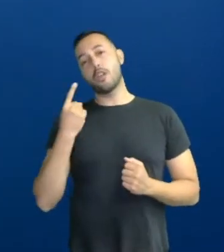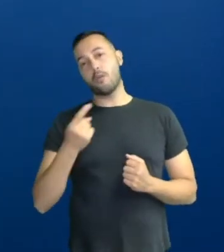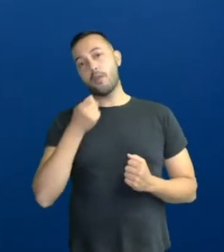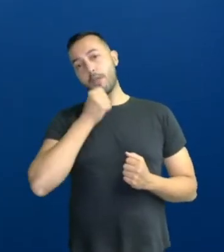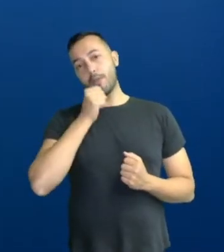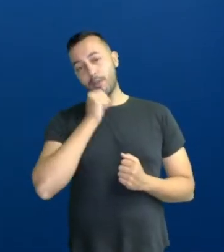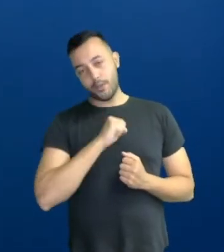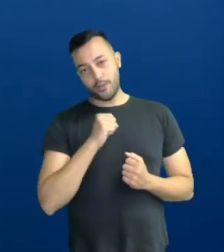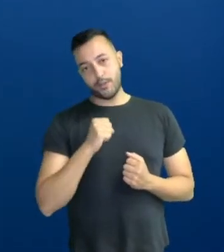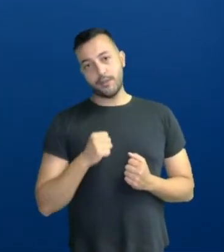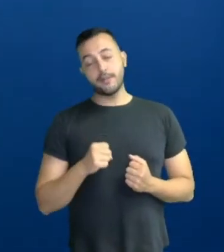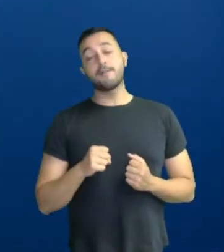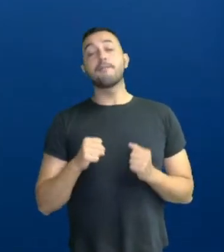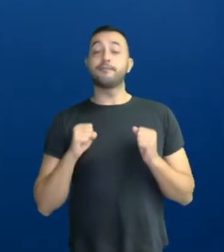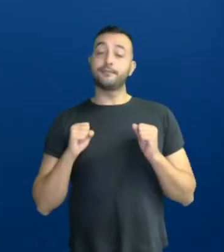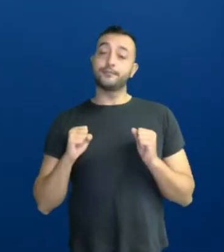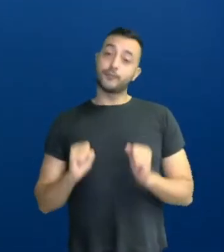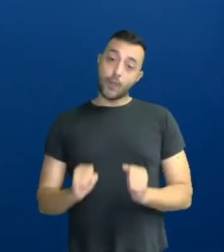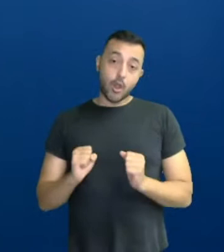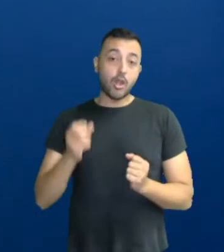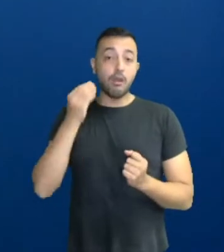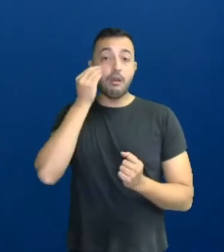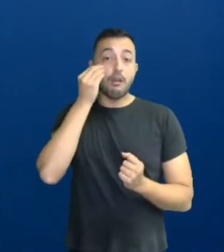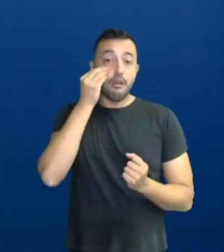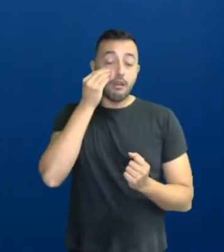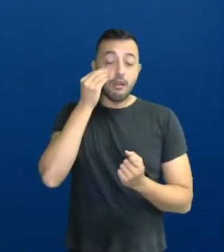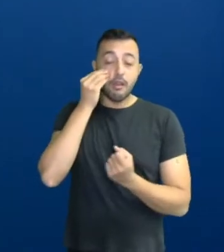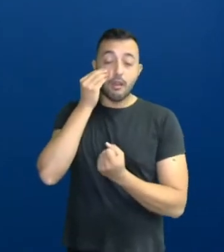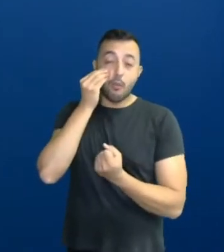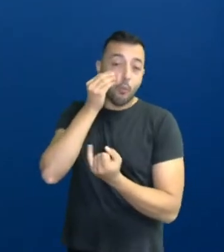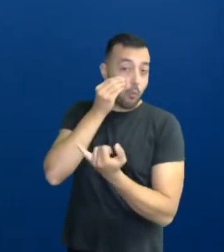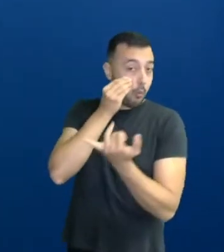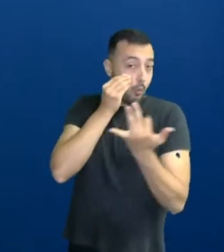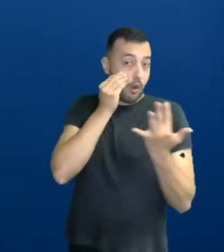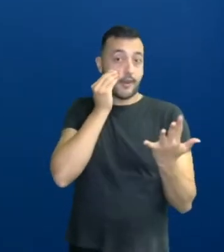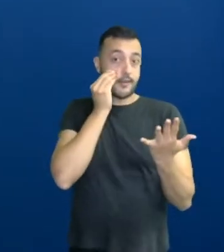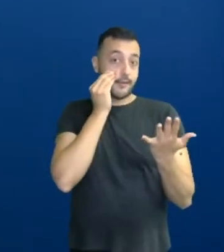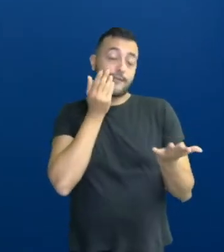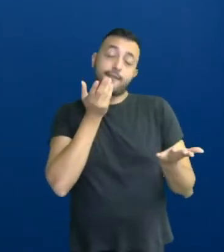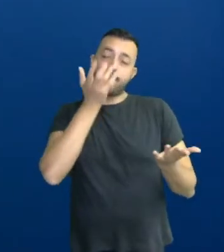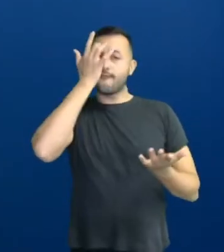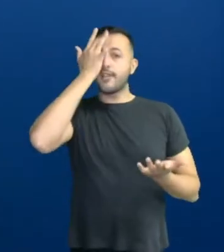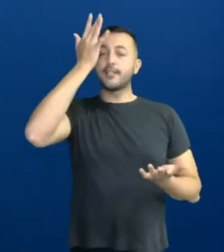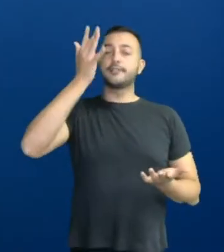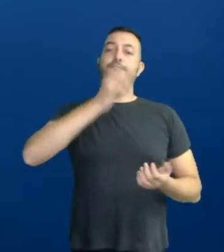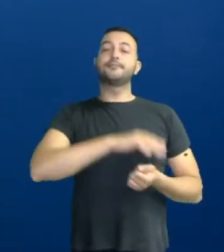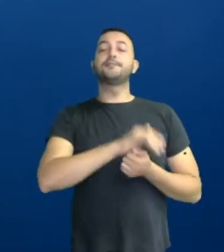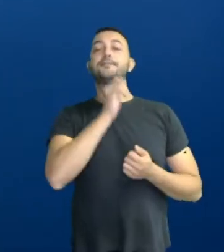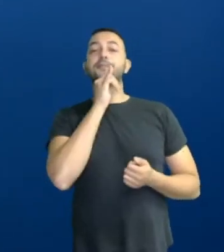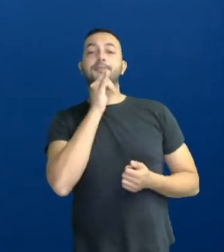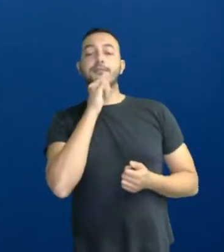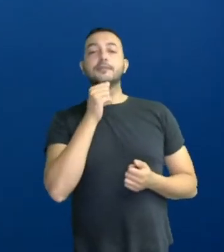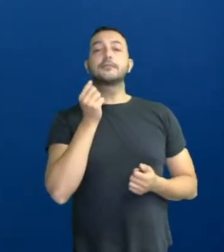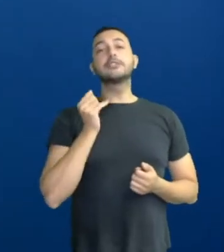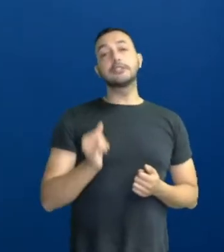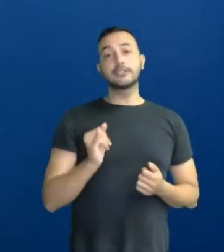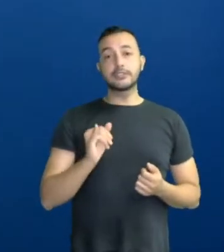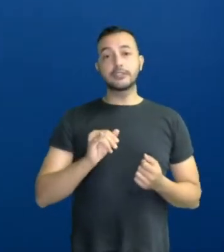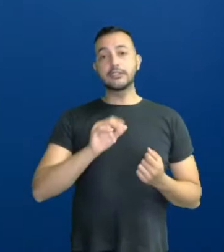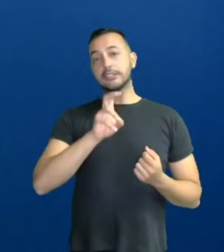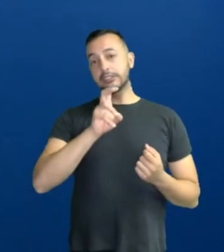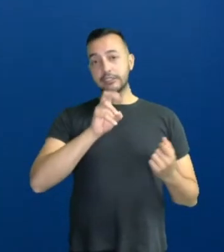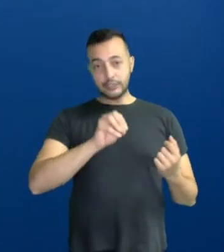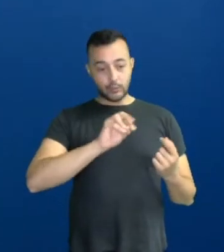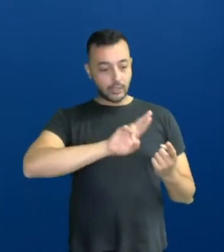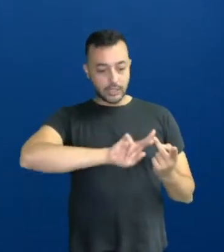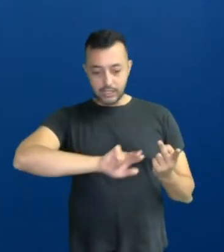bola, tá? Então, você vai ter quantas possibilidades possíveis? Muito fácil, né? Um exemplo. Se eu tenho 50